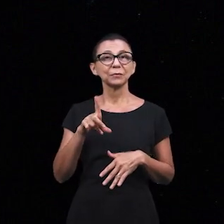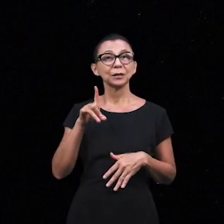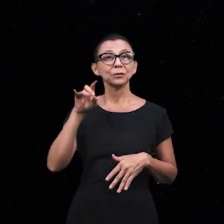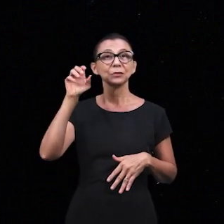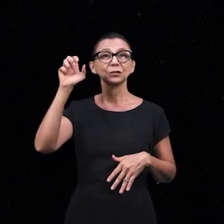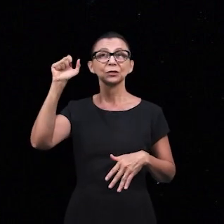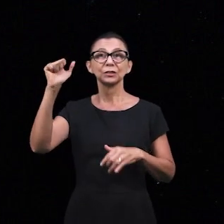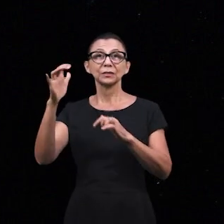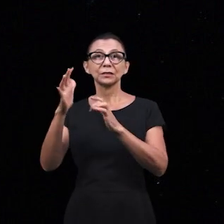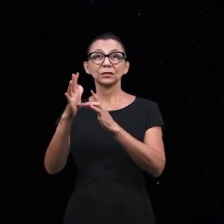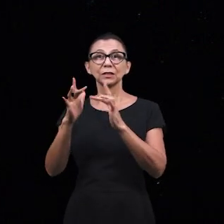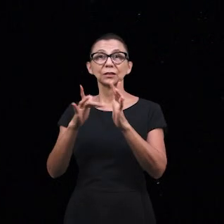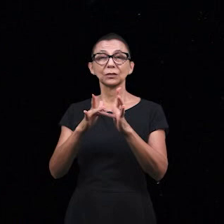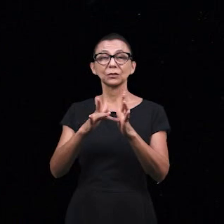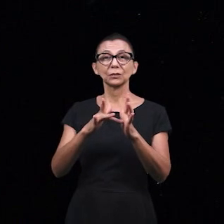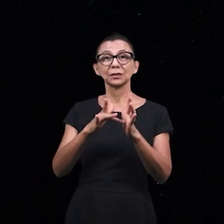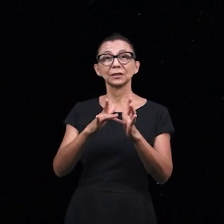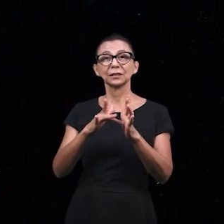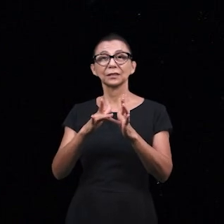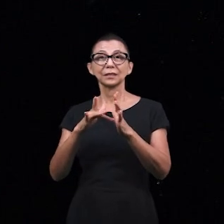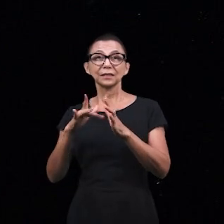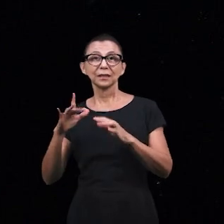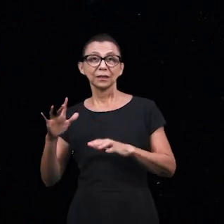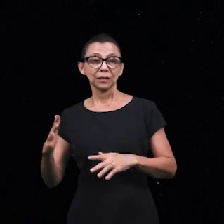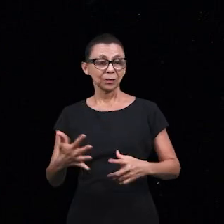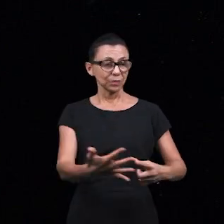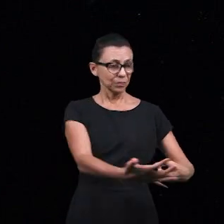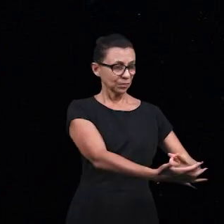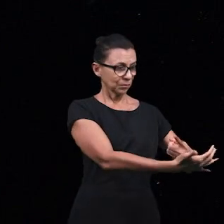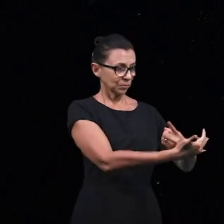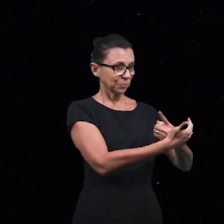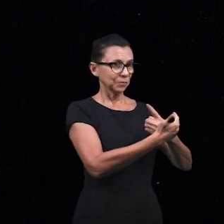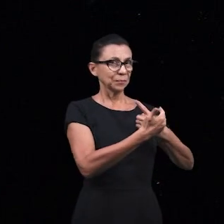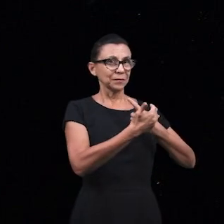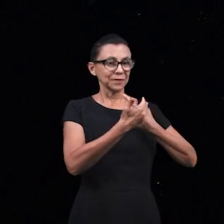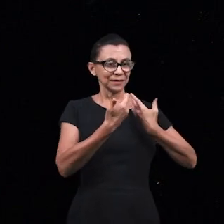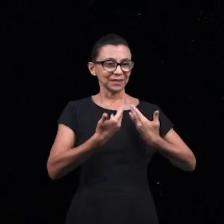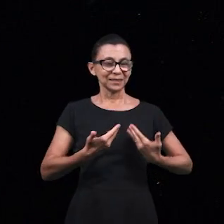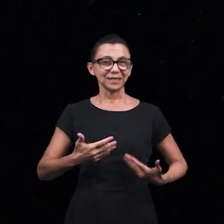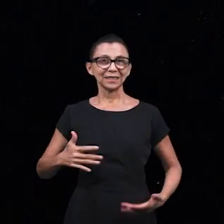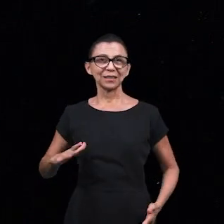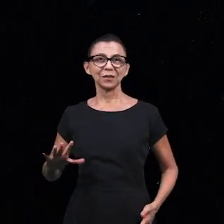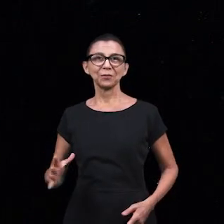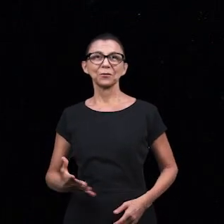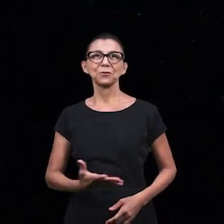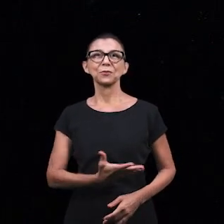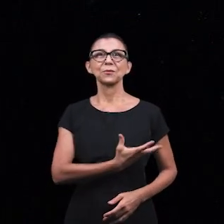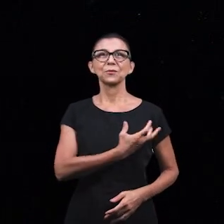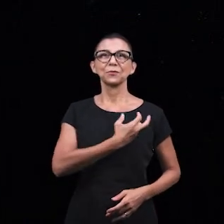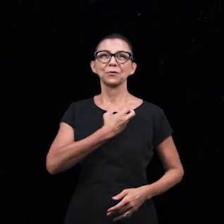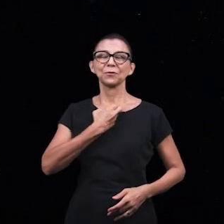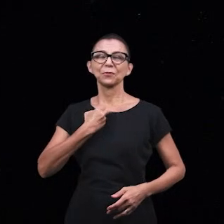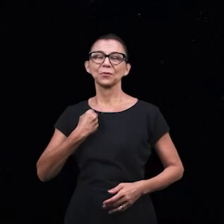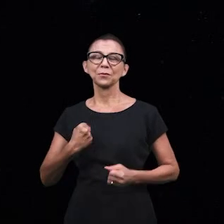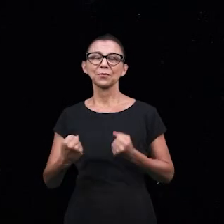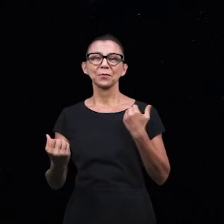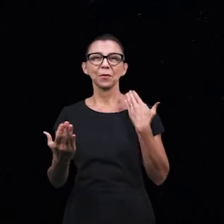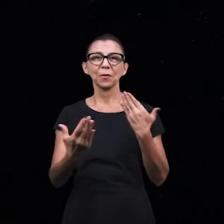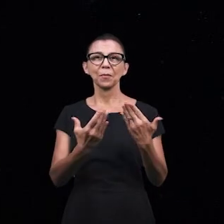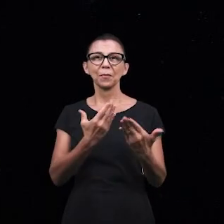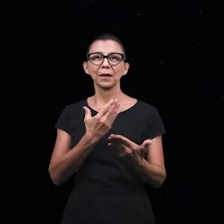Salvador me achou. Tal como a flor que no jardim